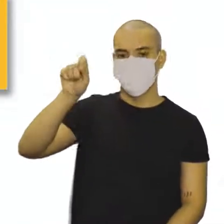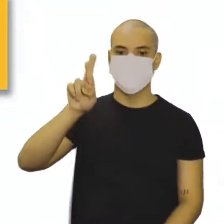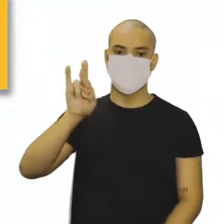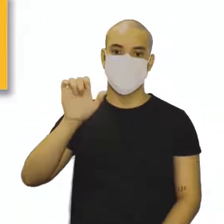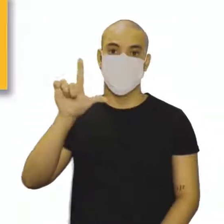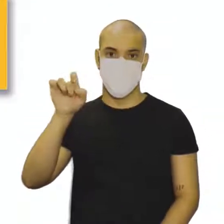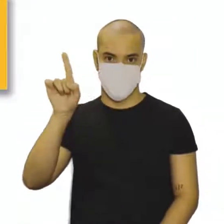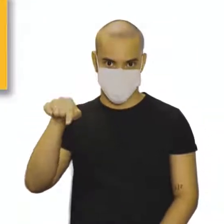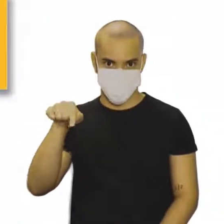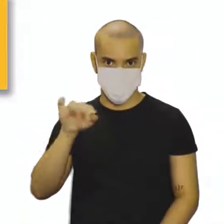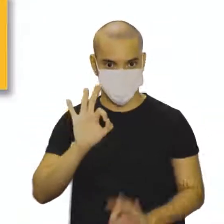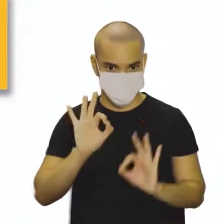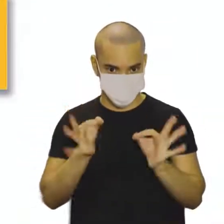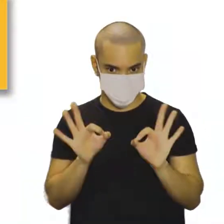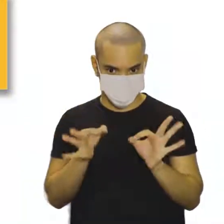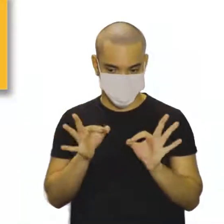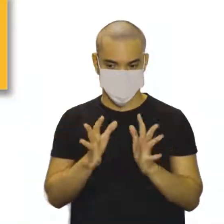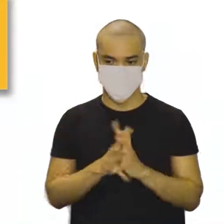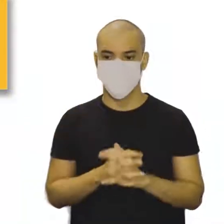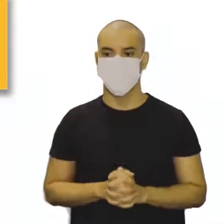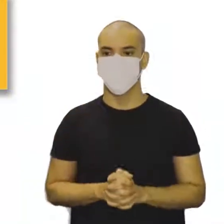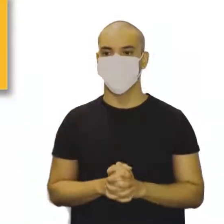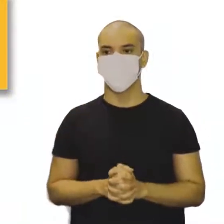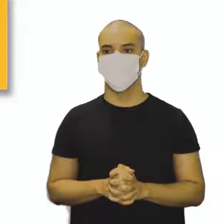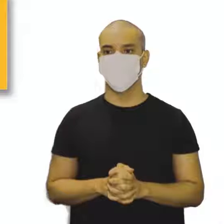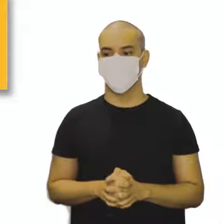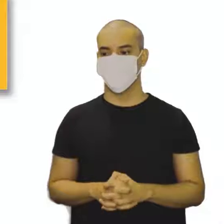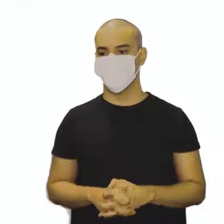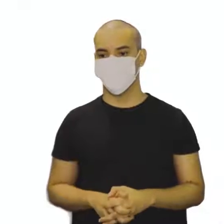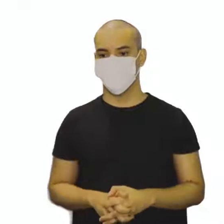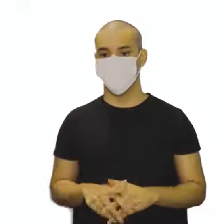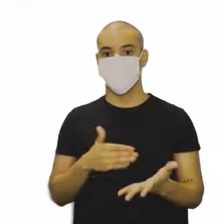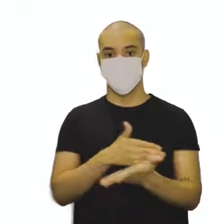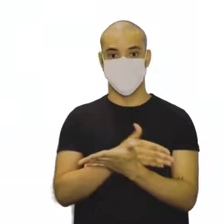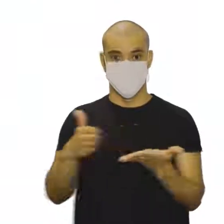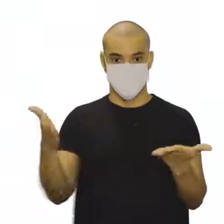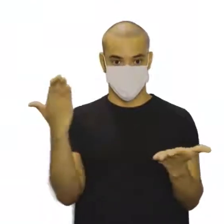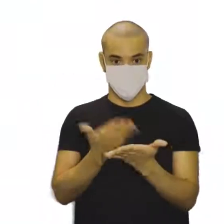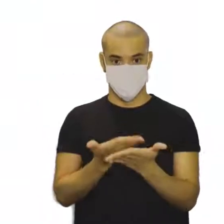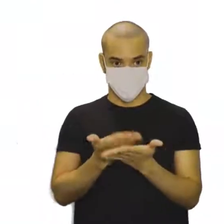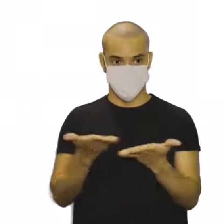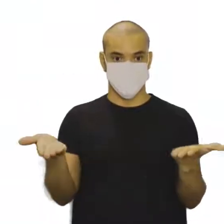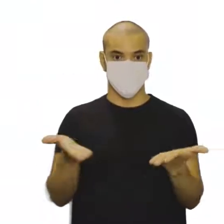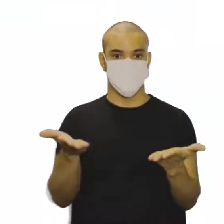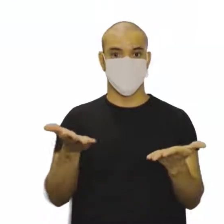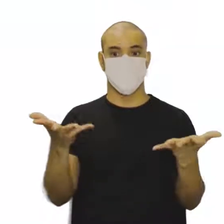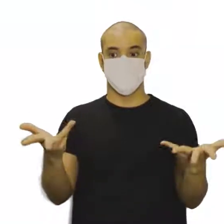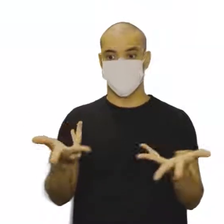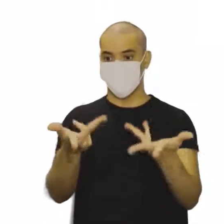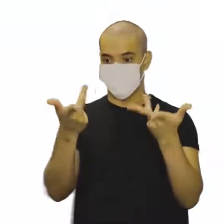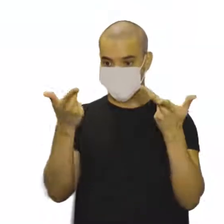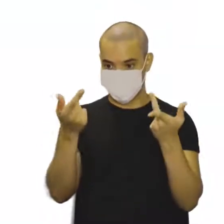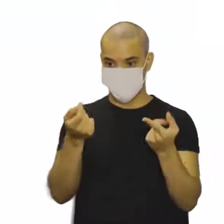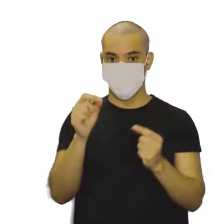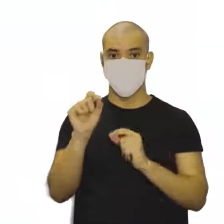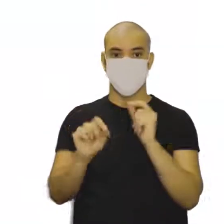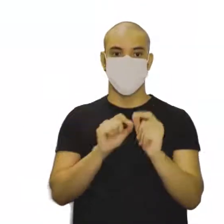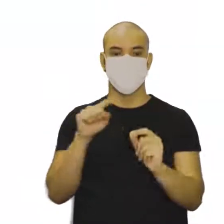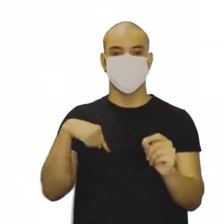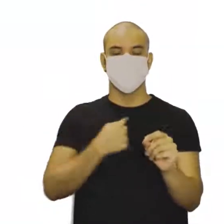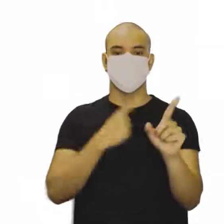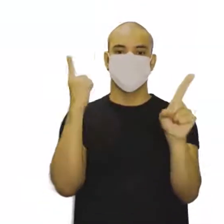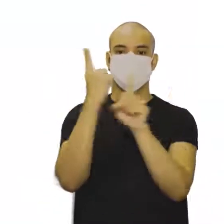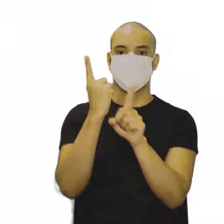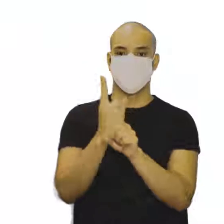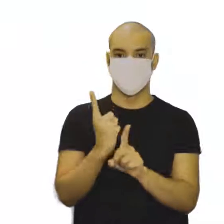duas palavrinhas aí, ou disjuntor ou relé, ok? E a partir dessa aula aqui, como habilidade, nós vamos